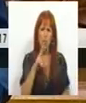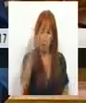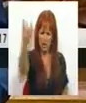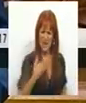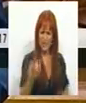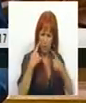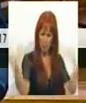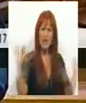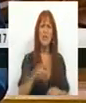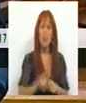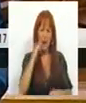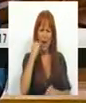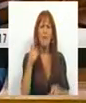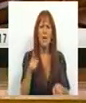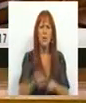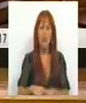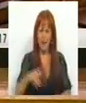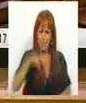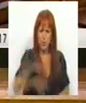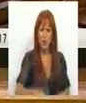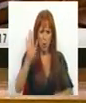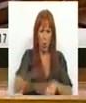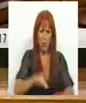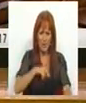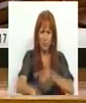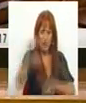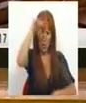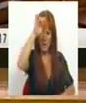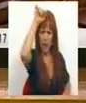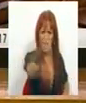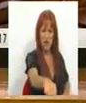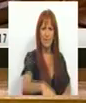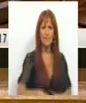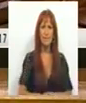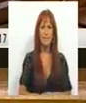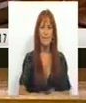juros da dívida pública se agravaram em Portugal, dada a política deste Governo.